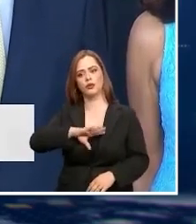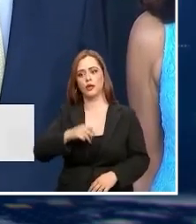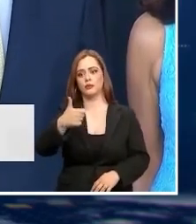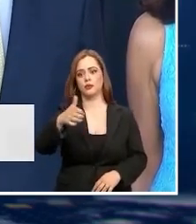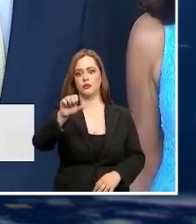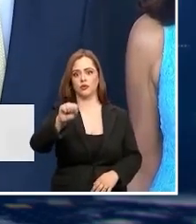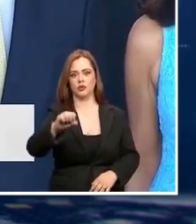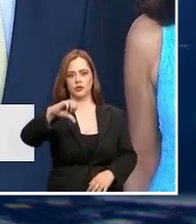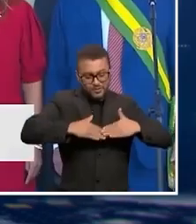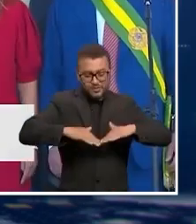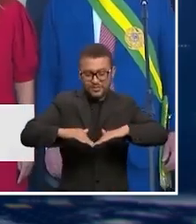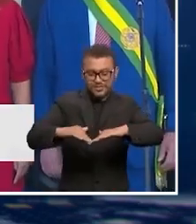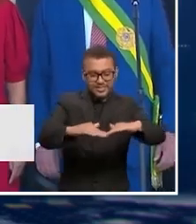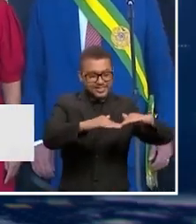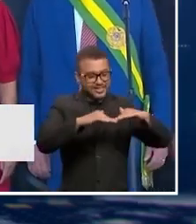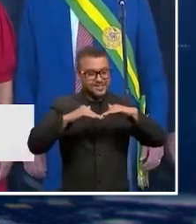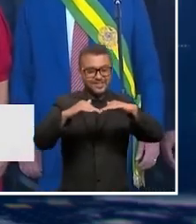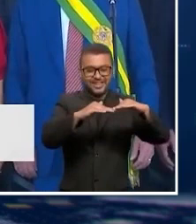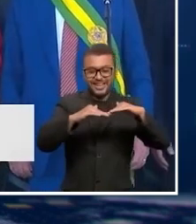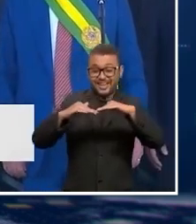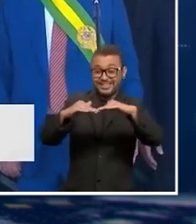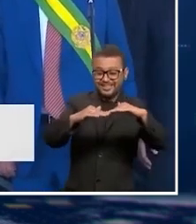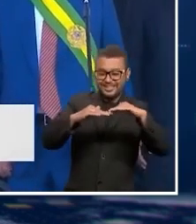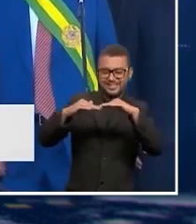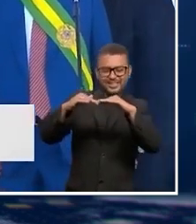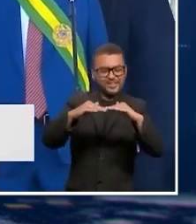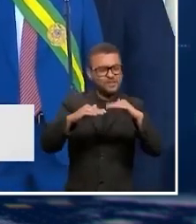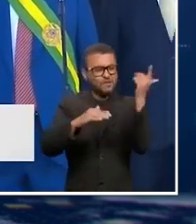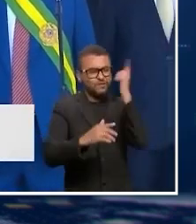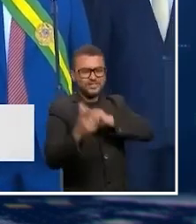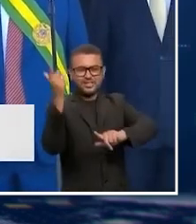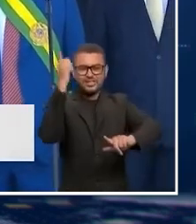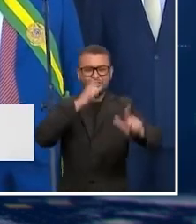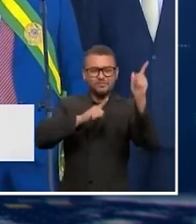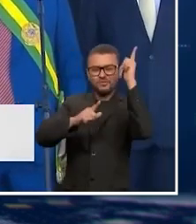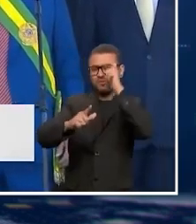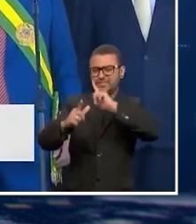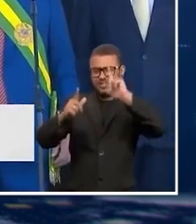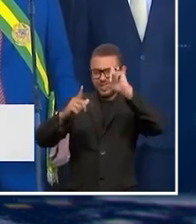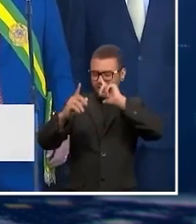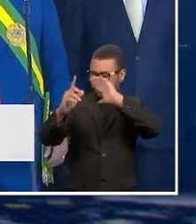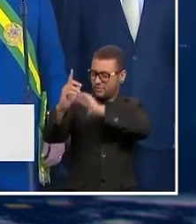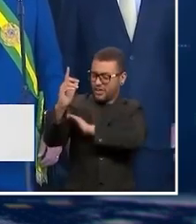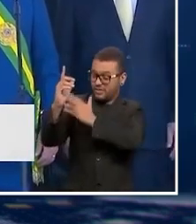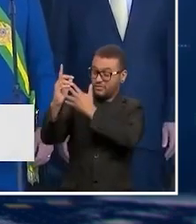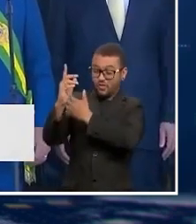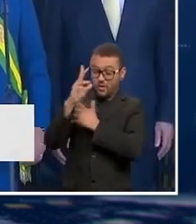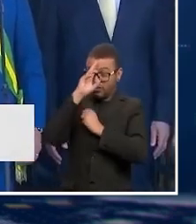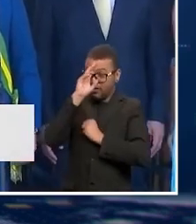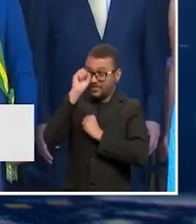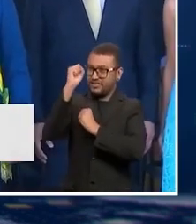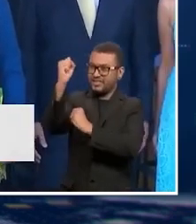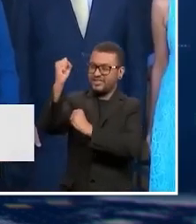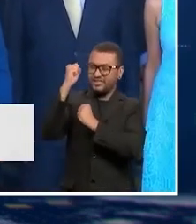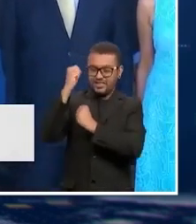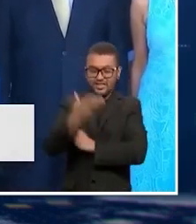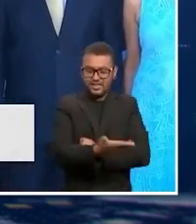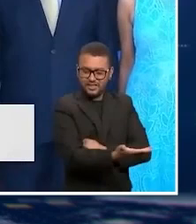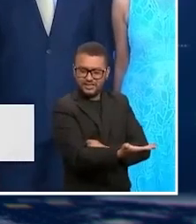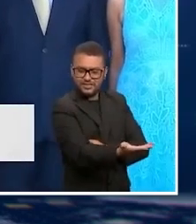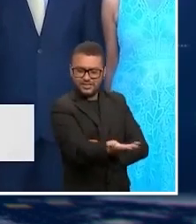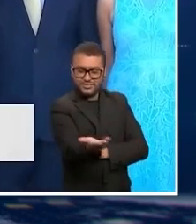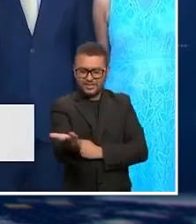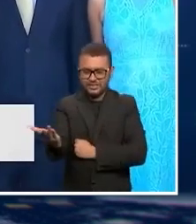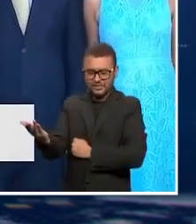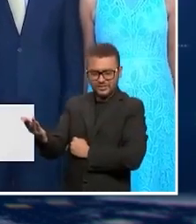chefes aí do G20. O ministro da Defesa, José Múcio, disse que ficou satisfeito com o desfile em Brasília. Ele disse